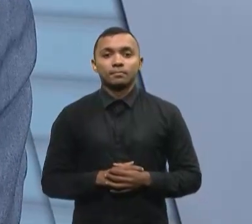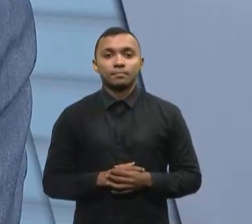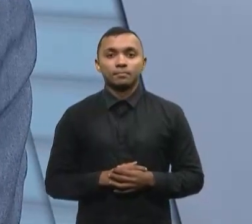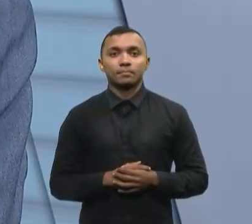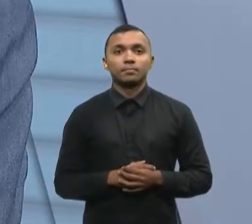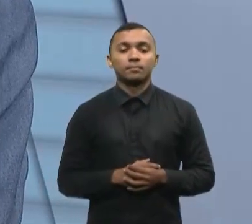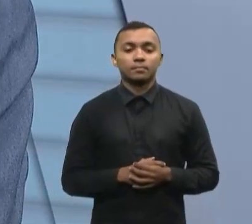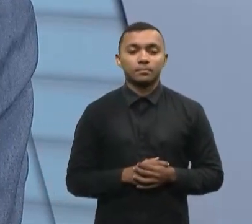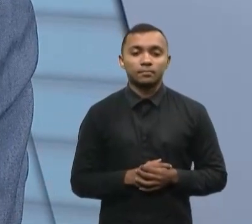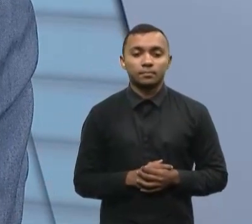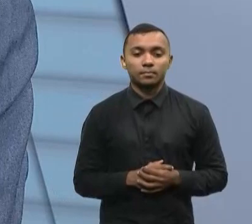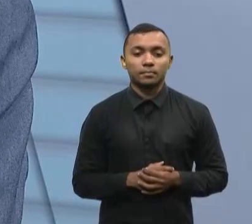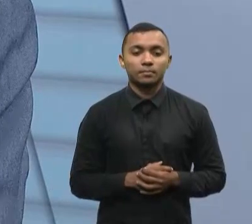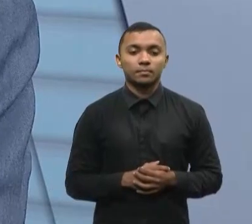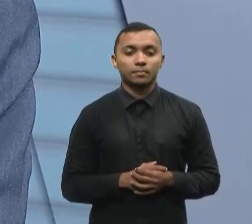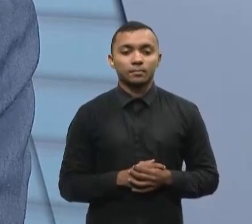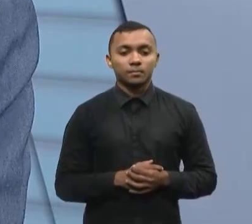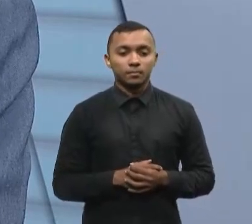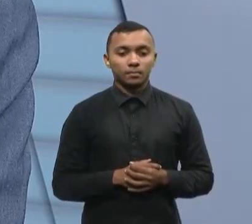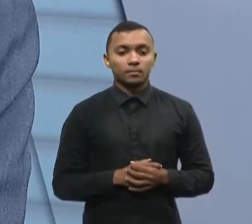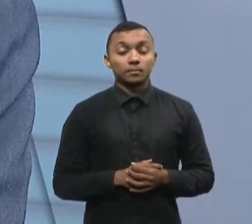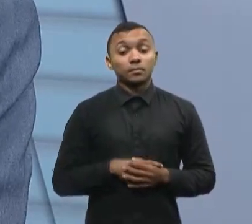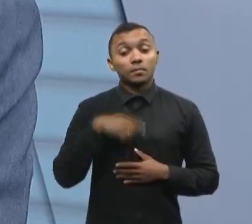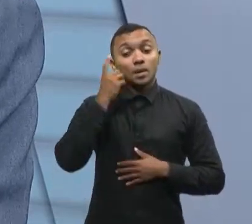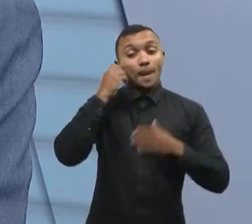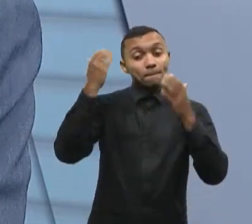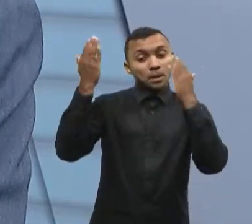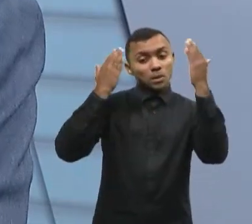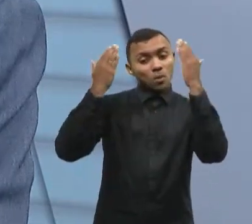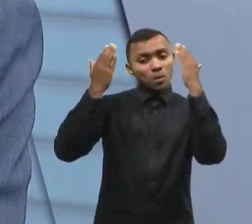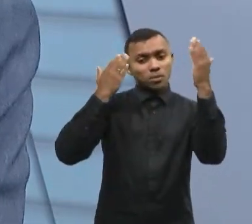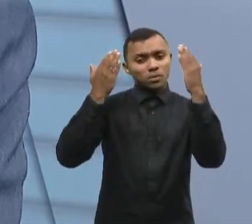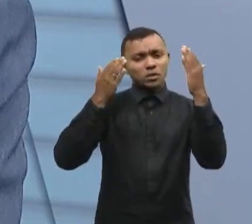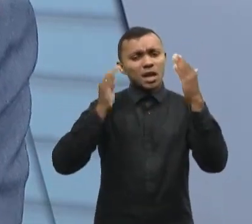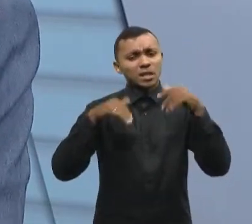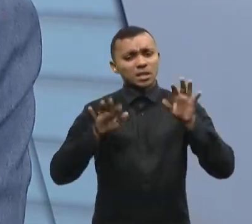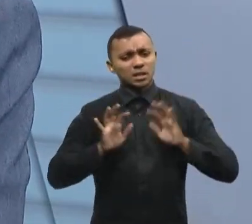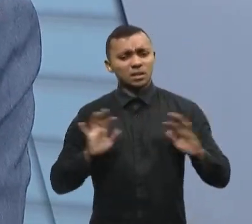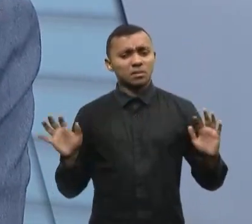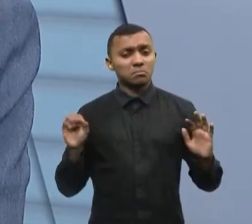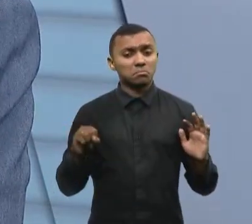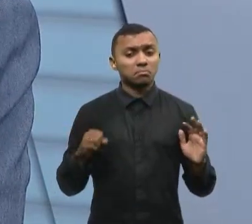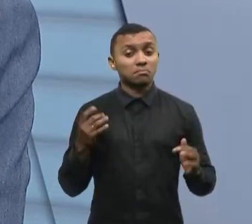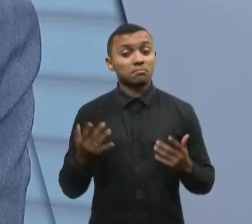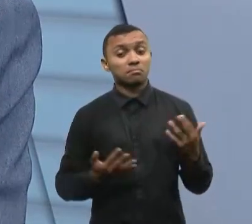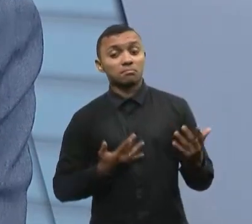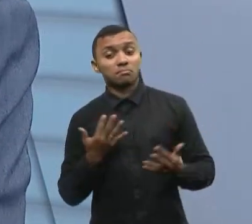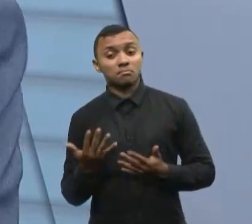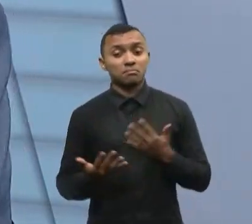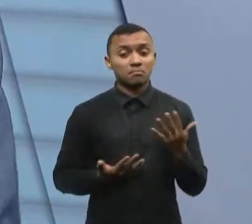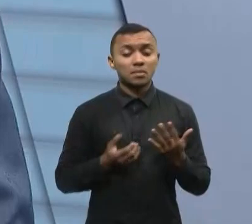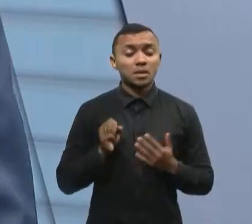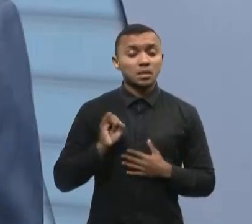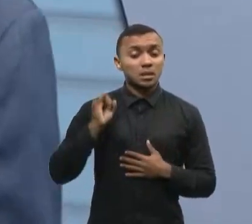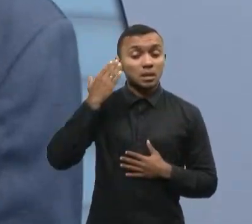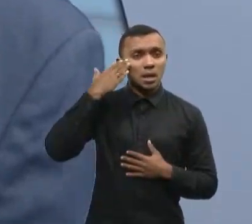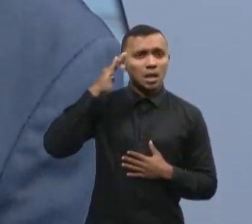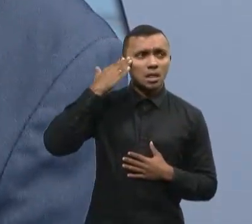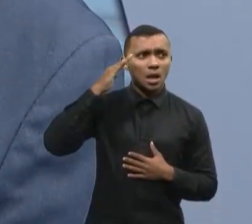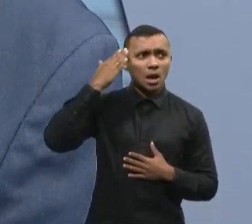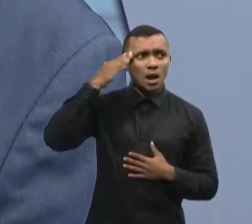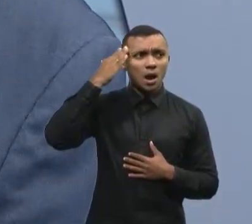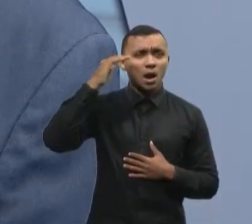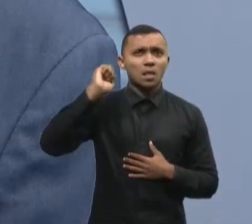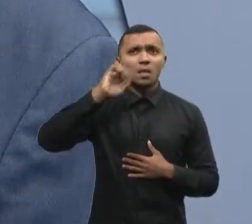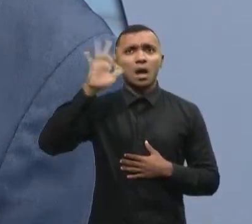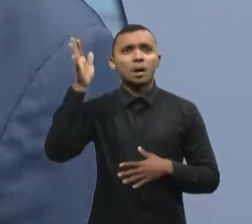Renata, na psicologia clínica, trabalha-se isso aí também, essa Sim, questão de entender